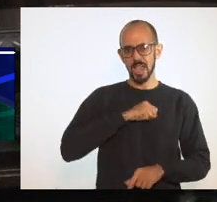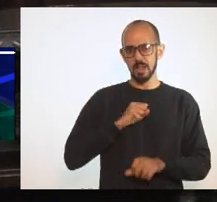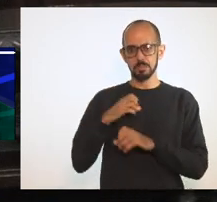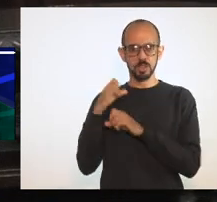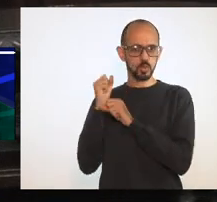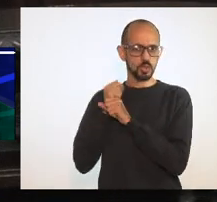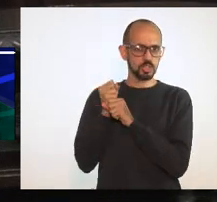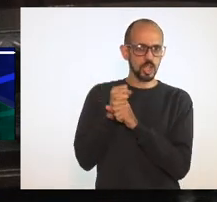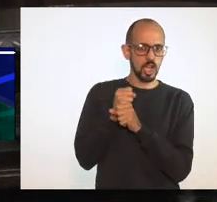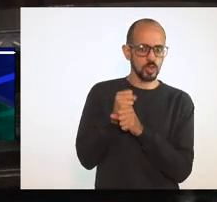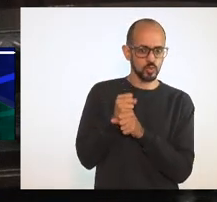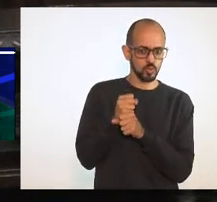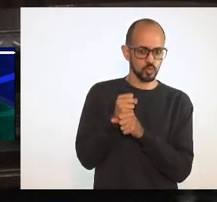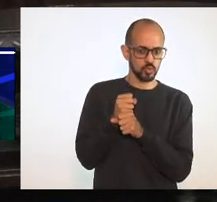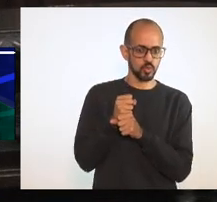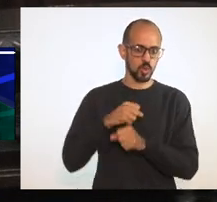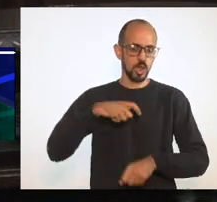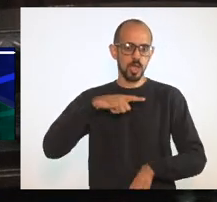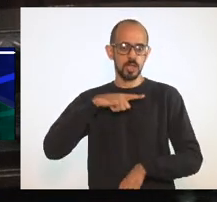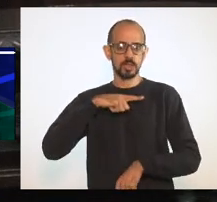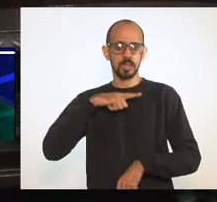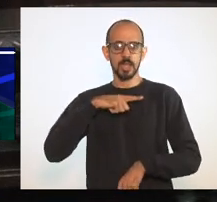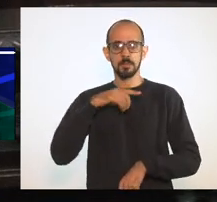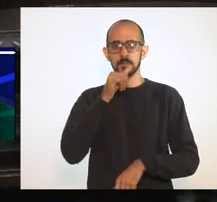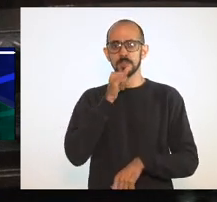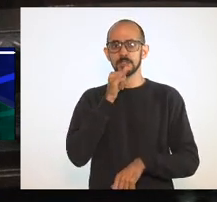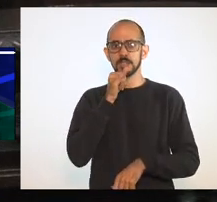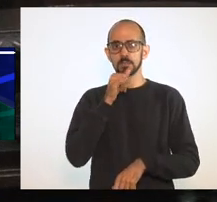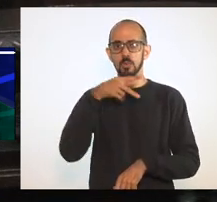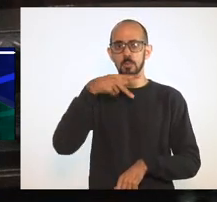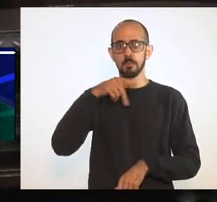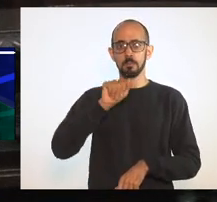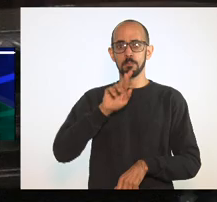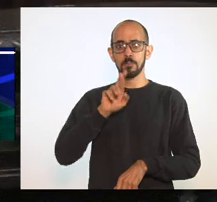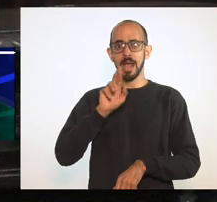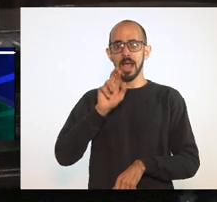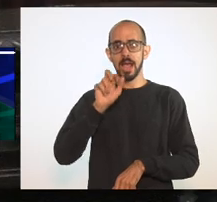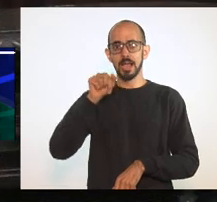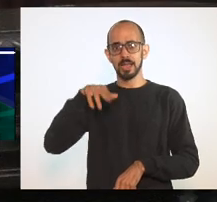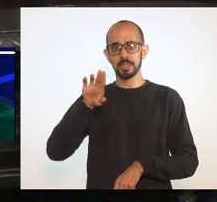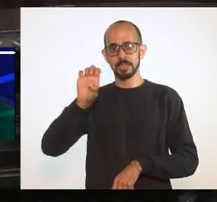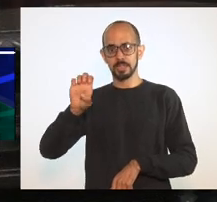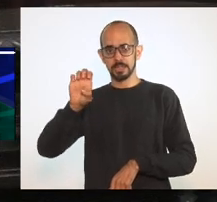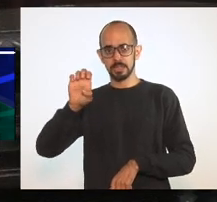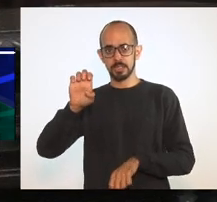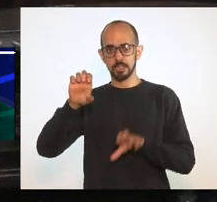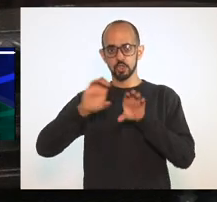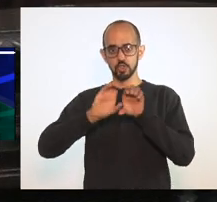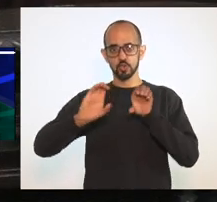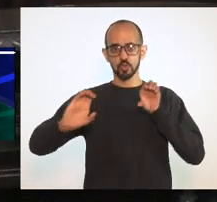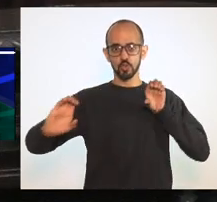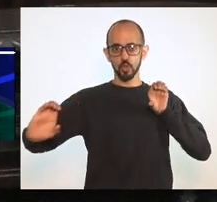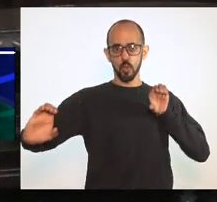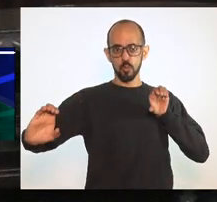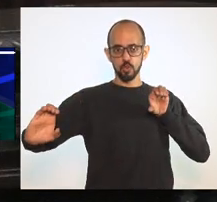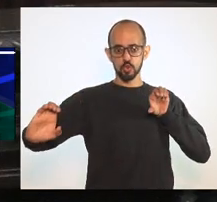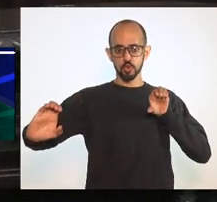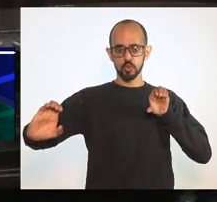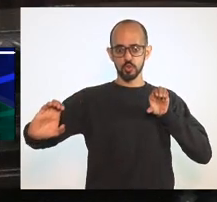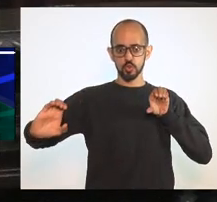por exemplo, em Campos, um parque de tubos. O tubo sai dali, deputada Marta, para qualquer